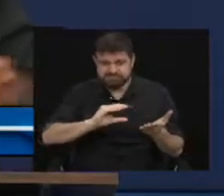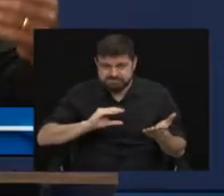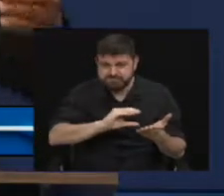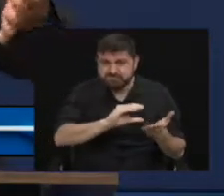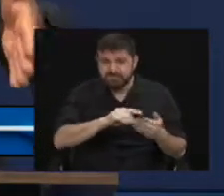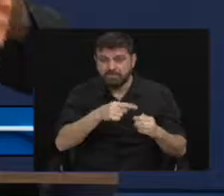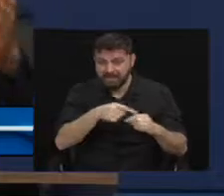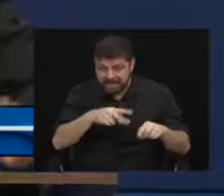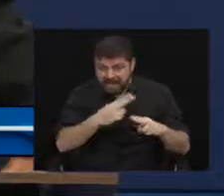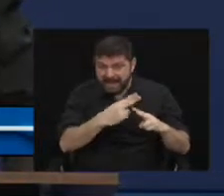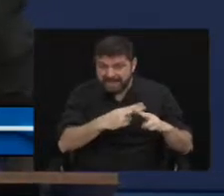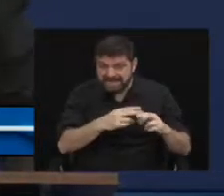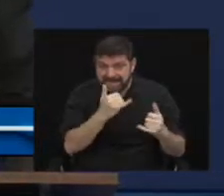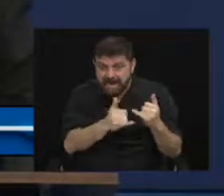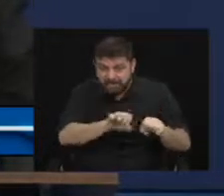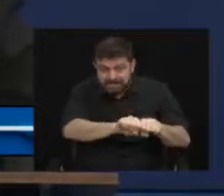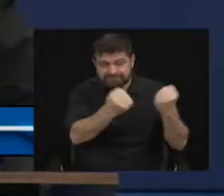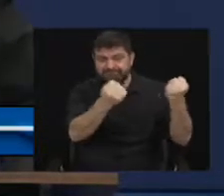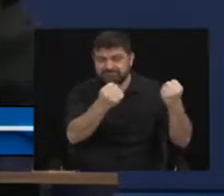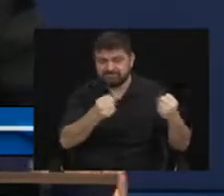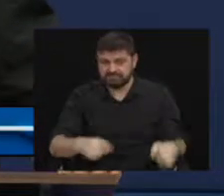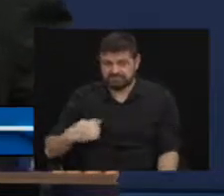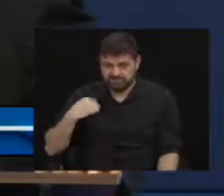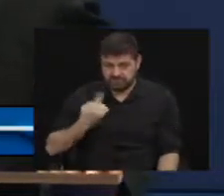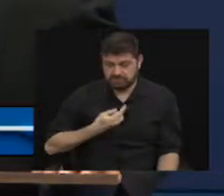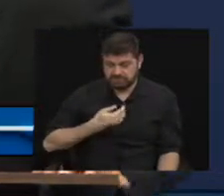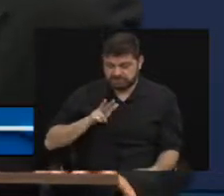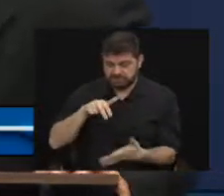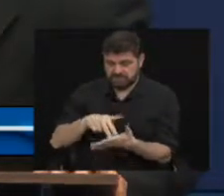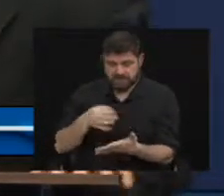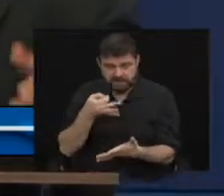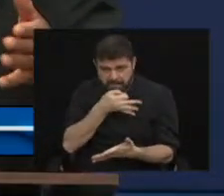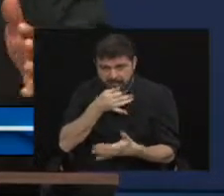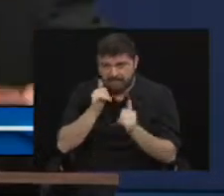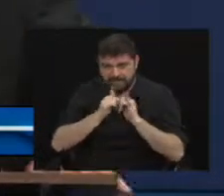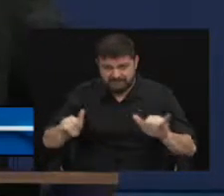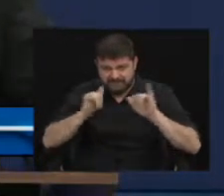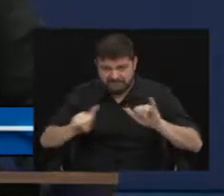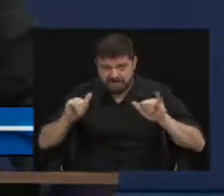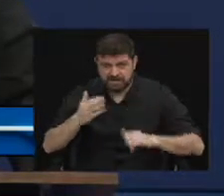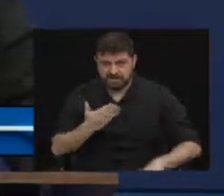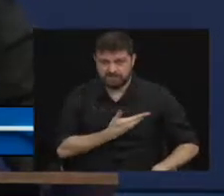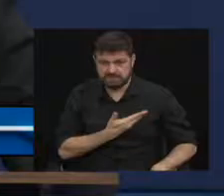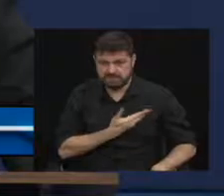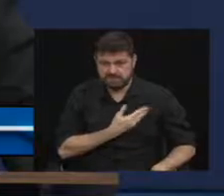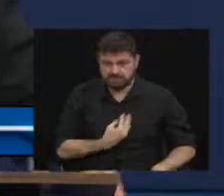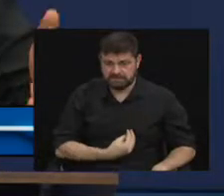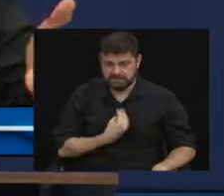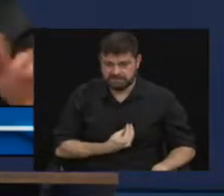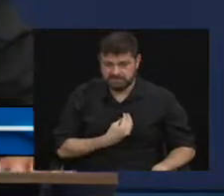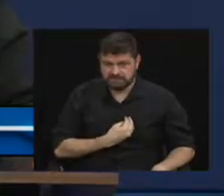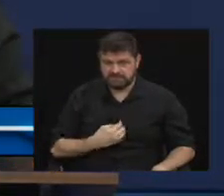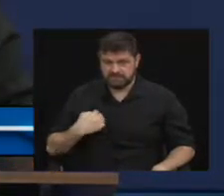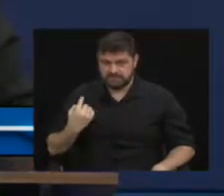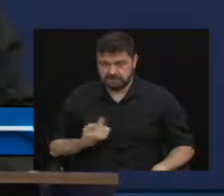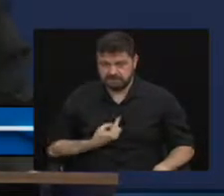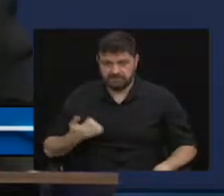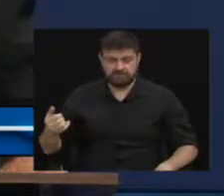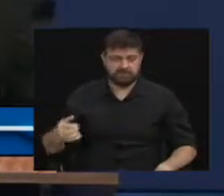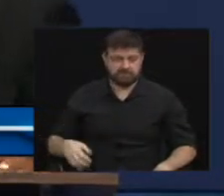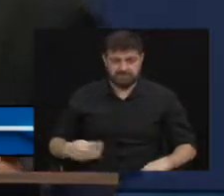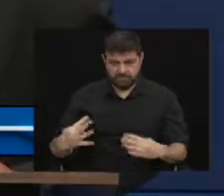um retrato, vereador Carmo, da política econômica que fizeram equivocada para esse país. Uma política que era para ter mudado a